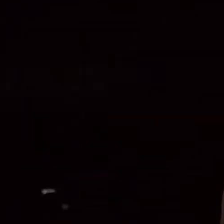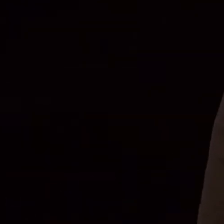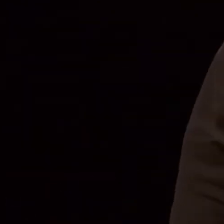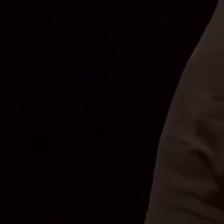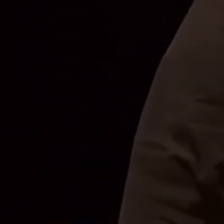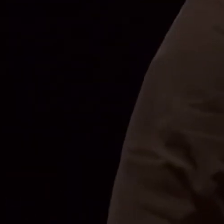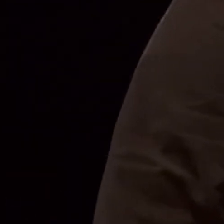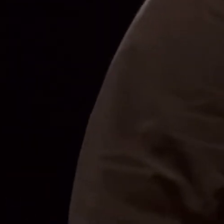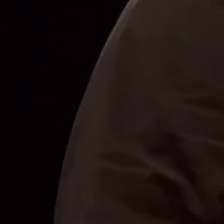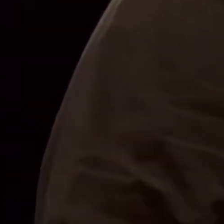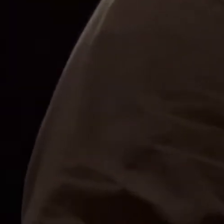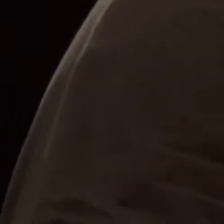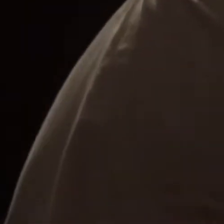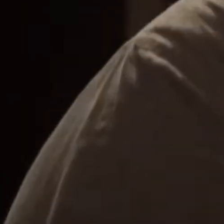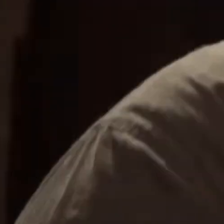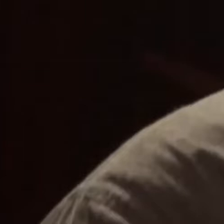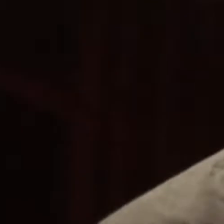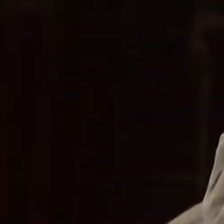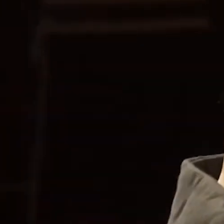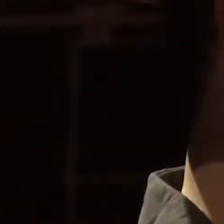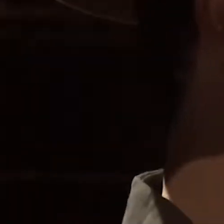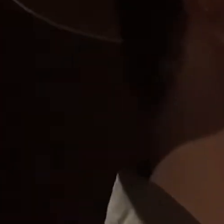língua geral,